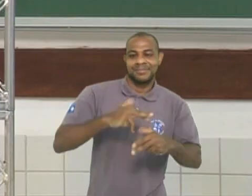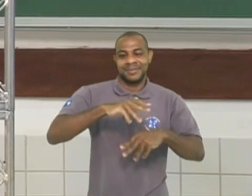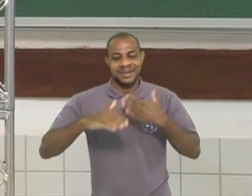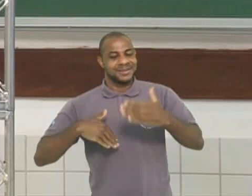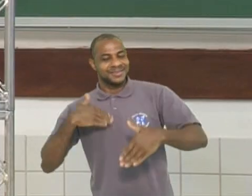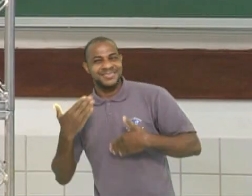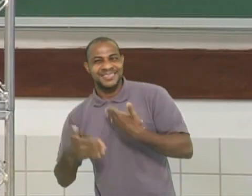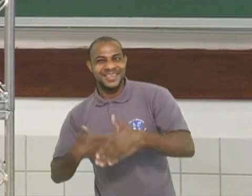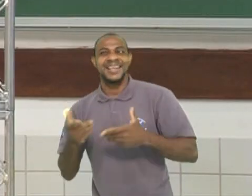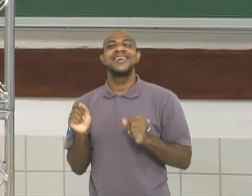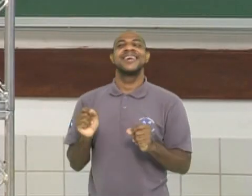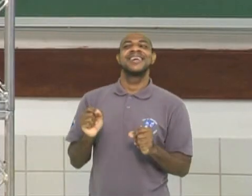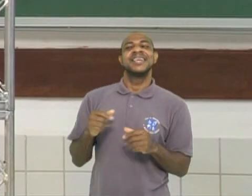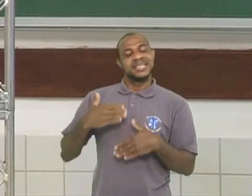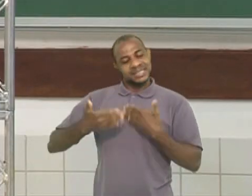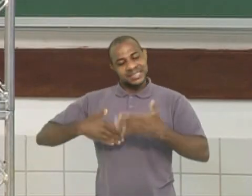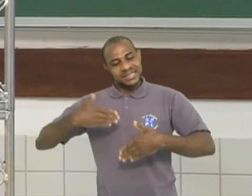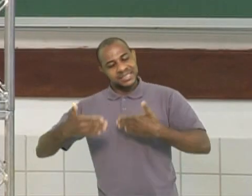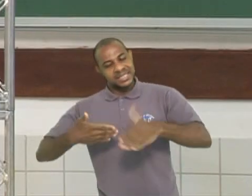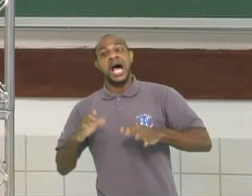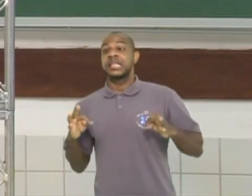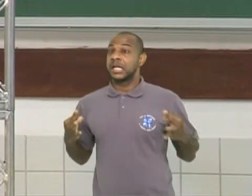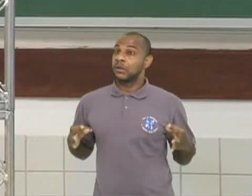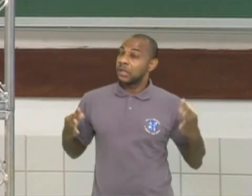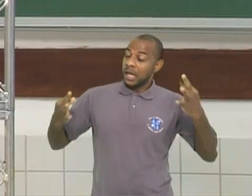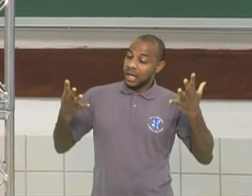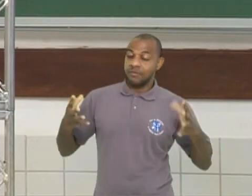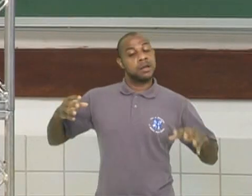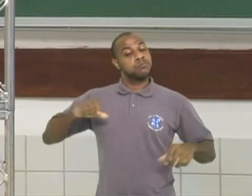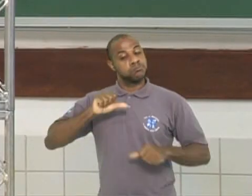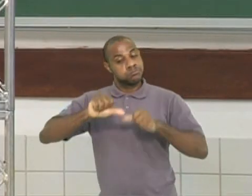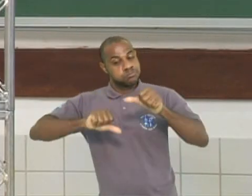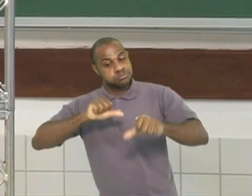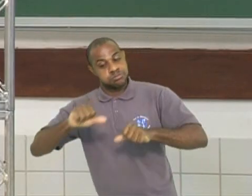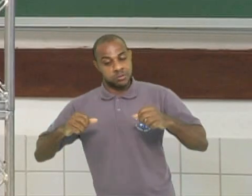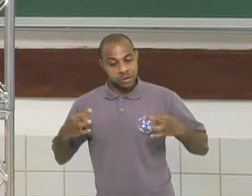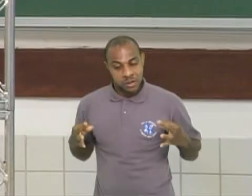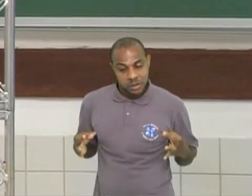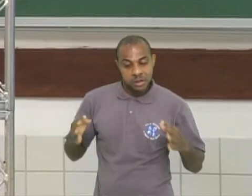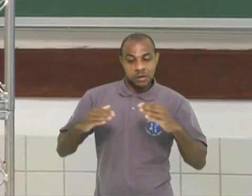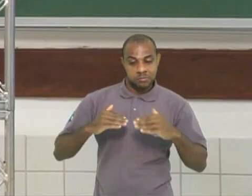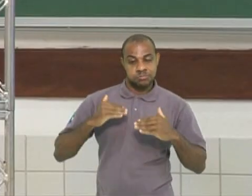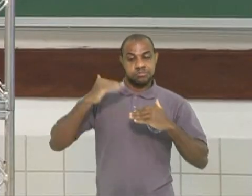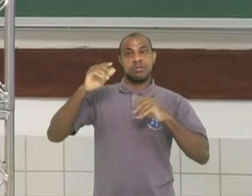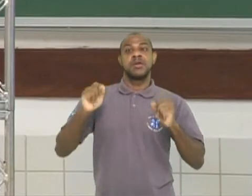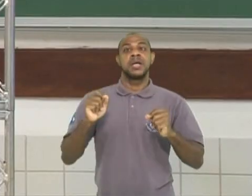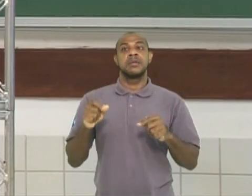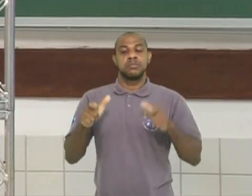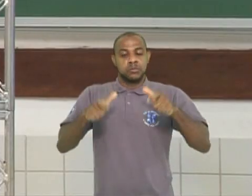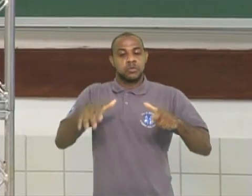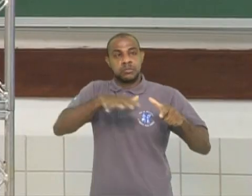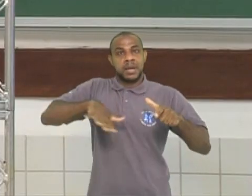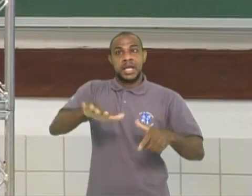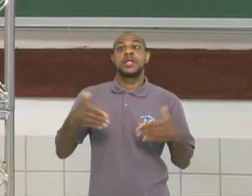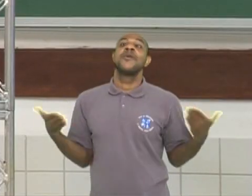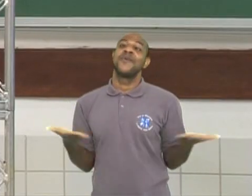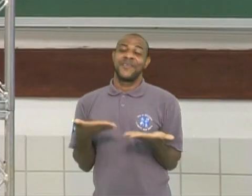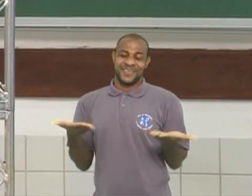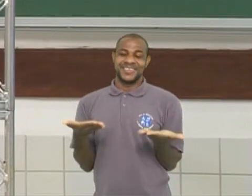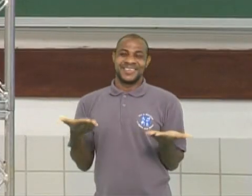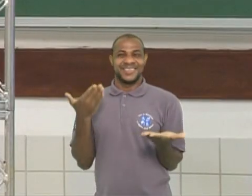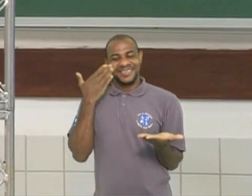vai passando, a tecnologia vai avançando e nós chegamos aí no espaço que nós temos